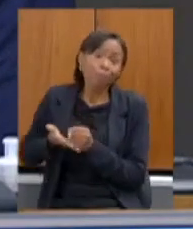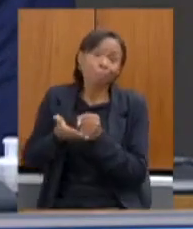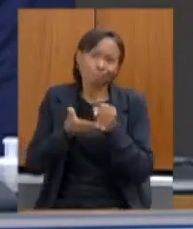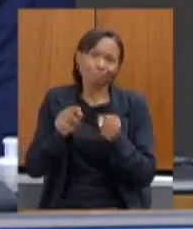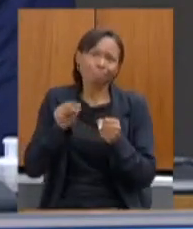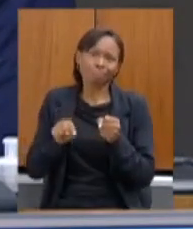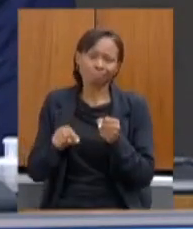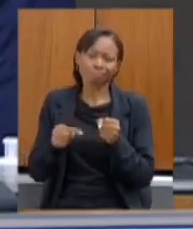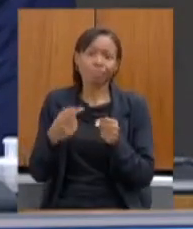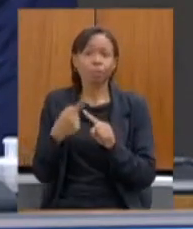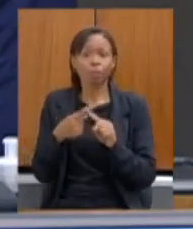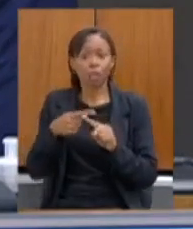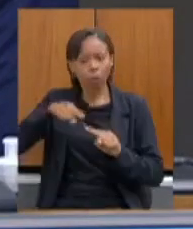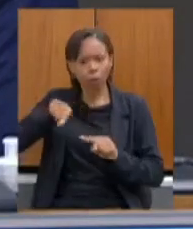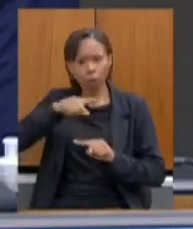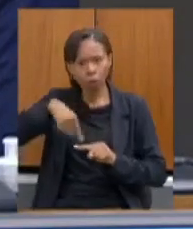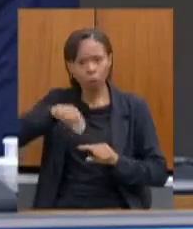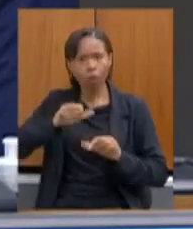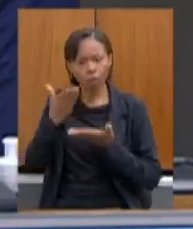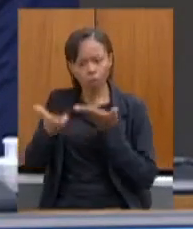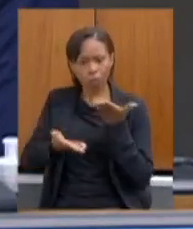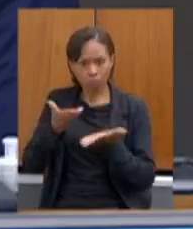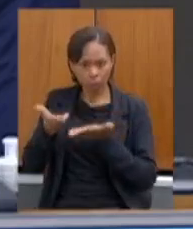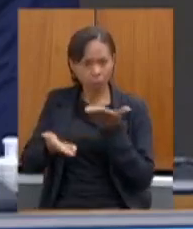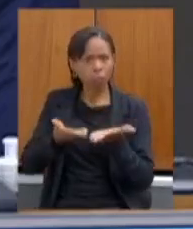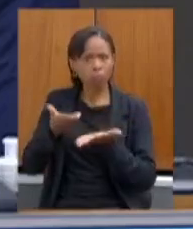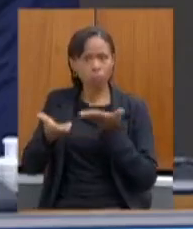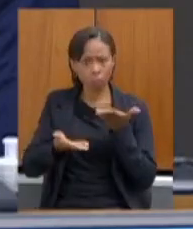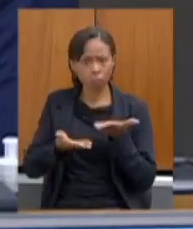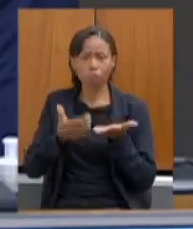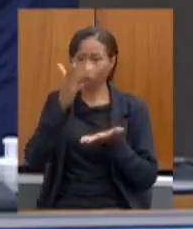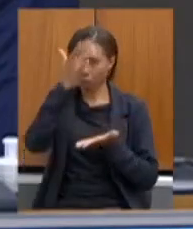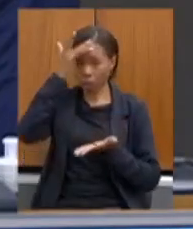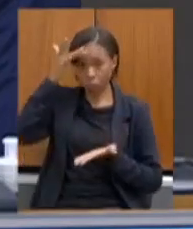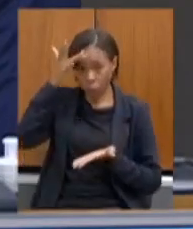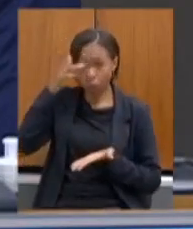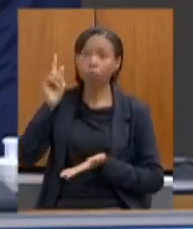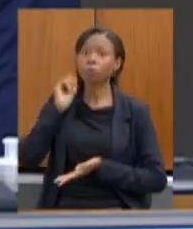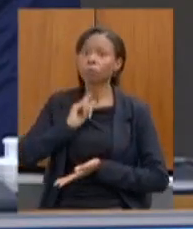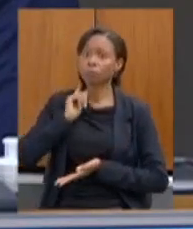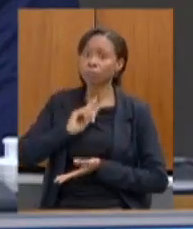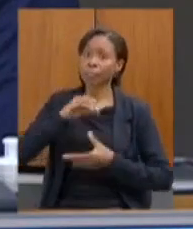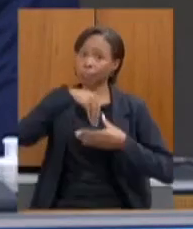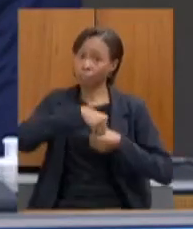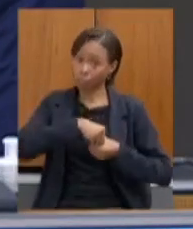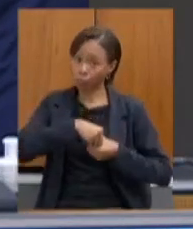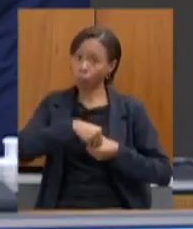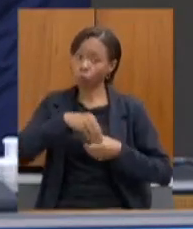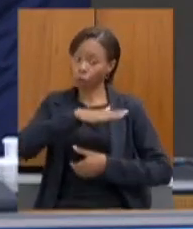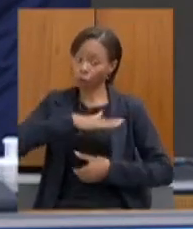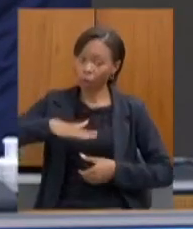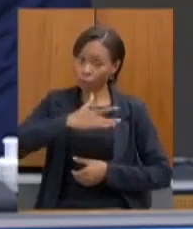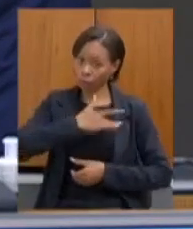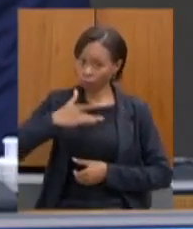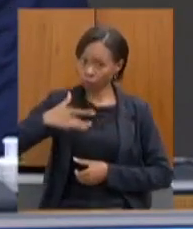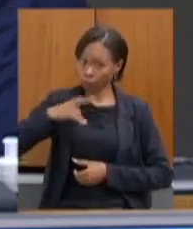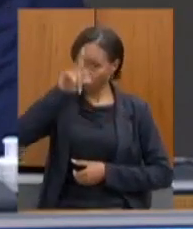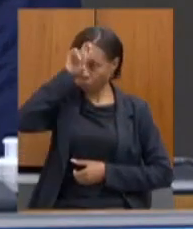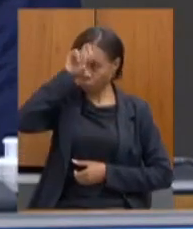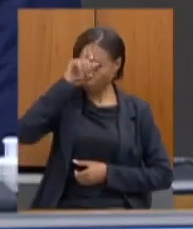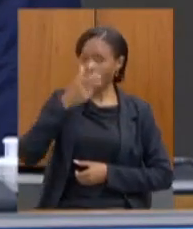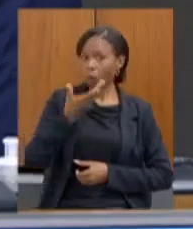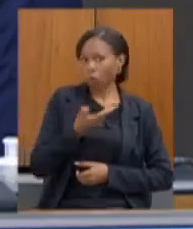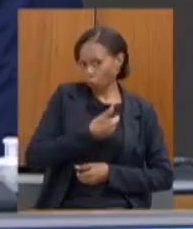vamos forçar, nós vamos fazer o atendimento, perdão, dos nossos cidadãos de Minas Gerais na rede pública já instalada. Se,